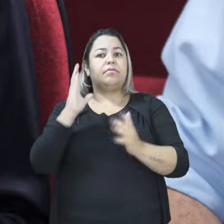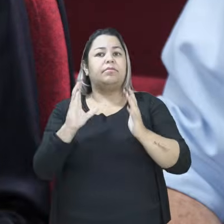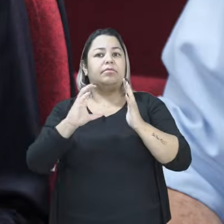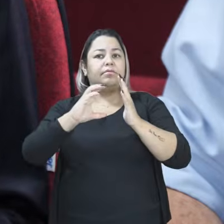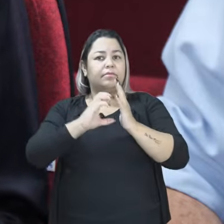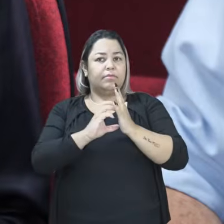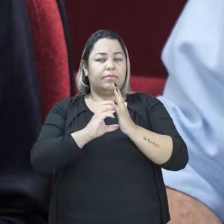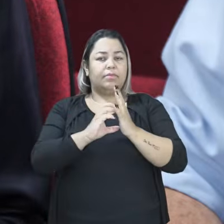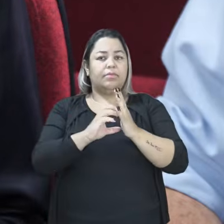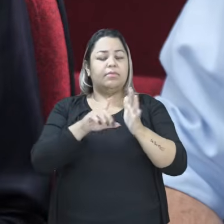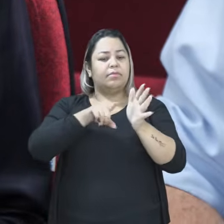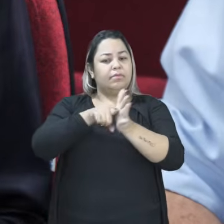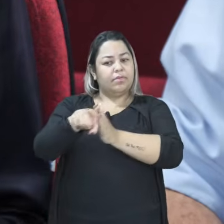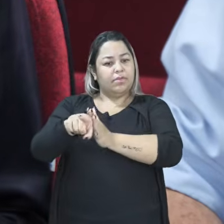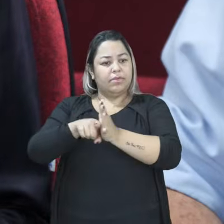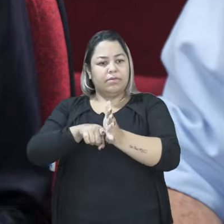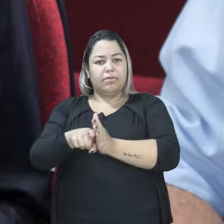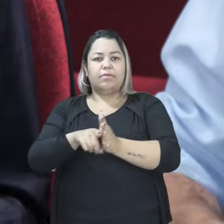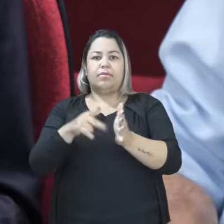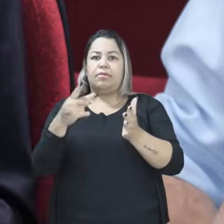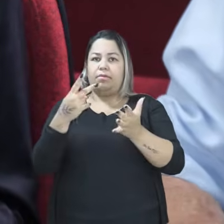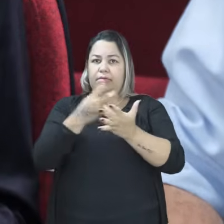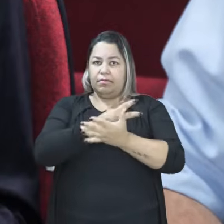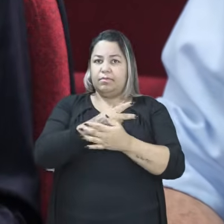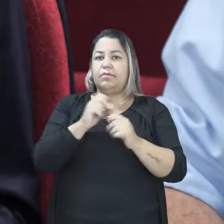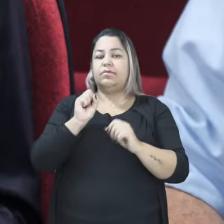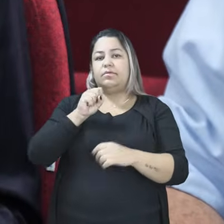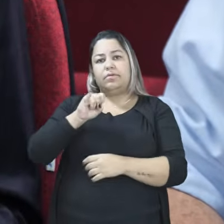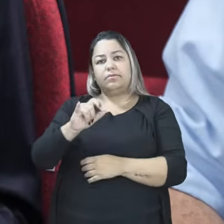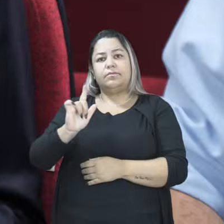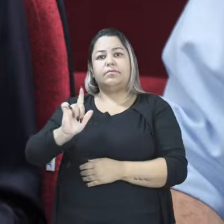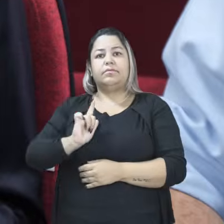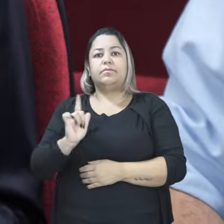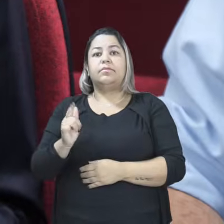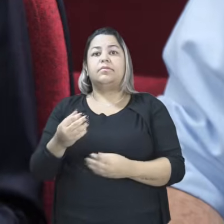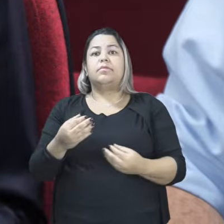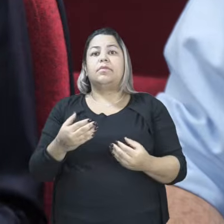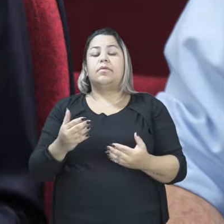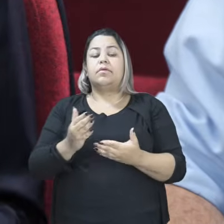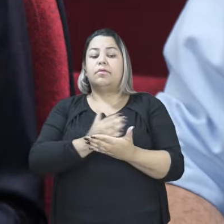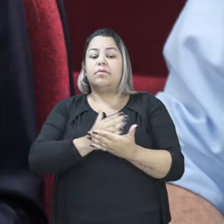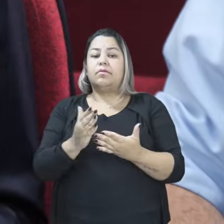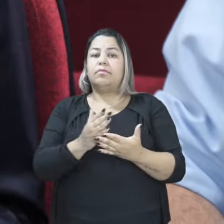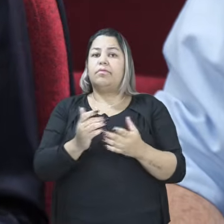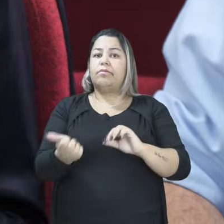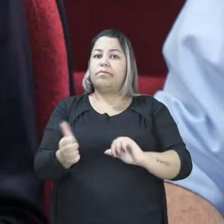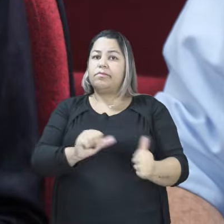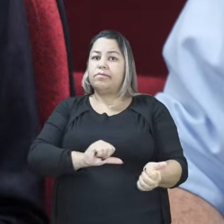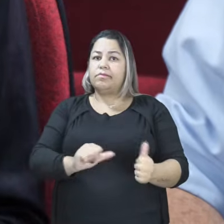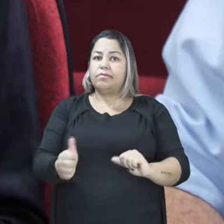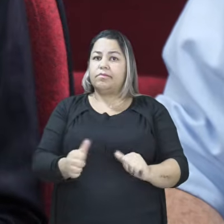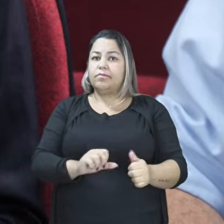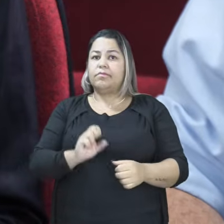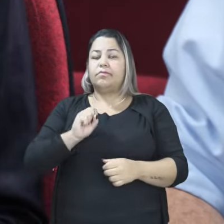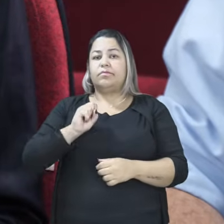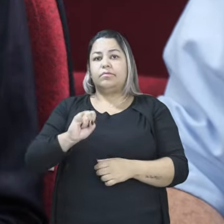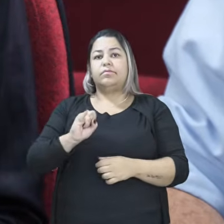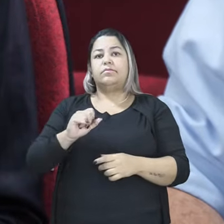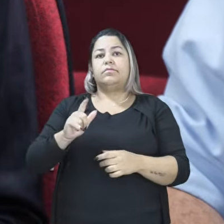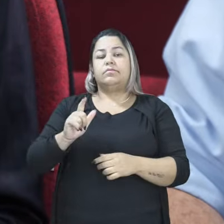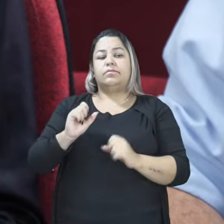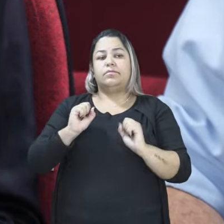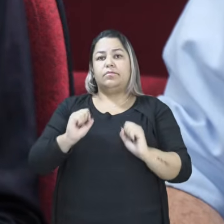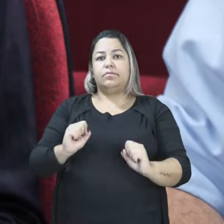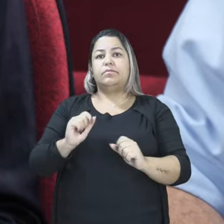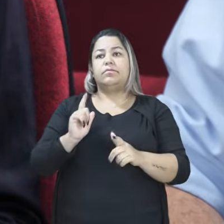está apurando esses casos e se já tem alguma avaliação nesse sentido, se pode ter algum impacto no resultado